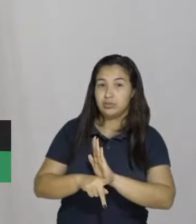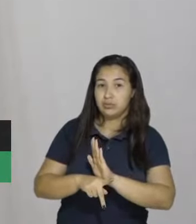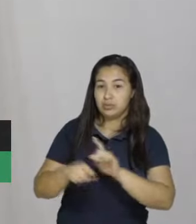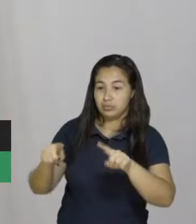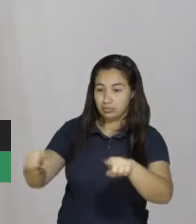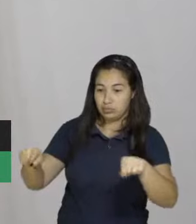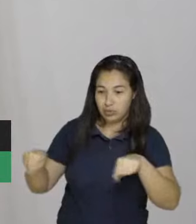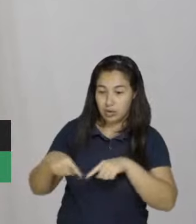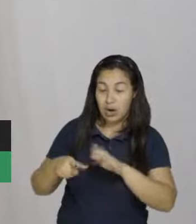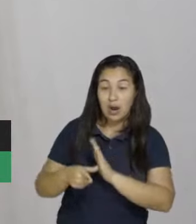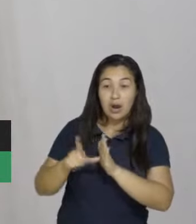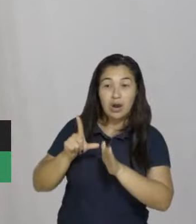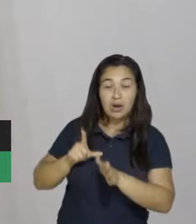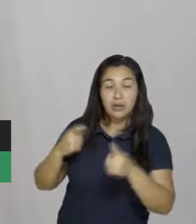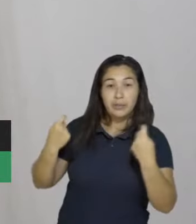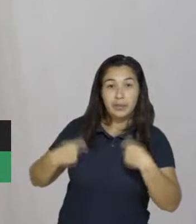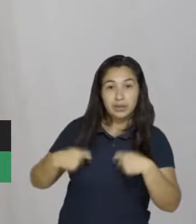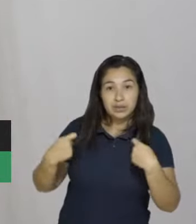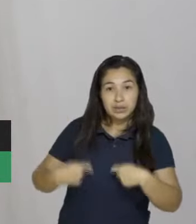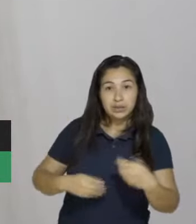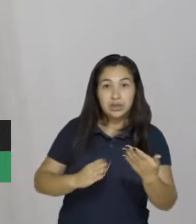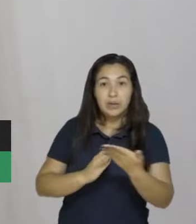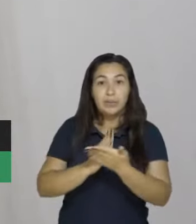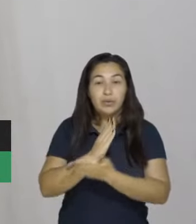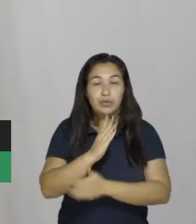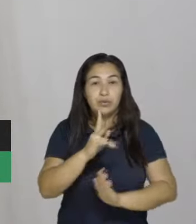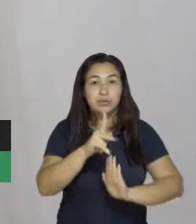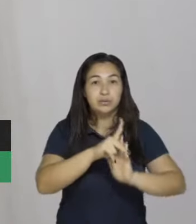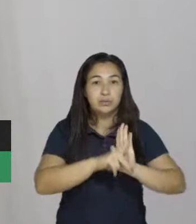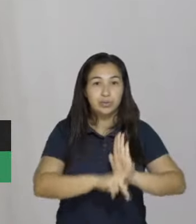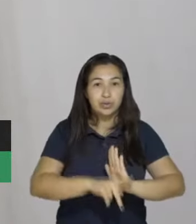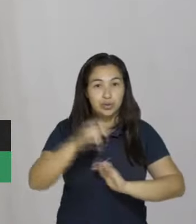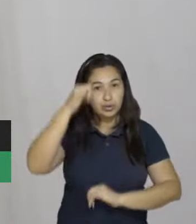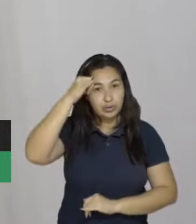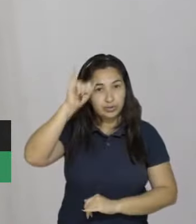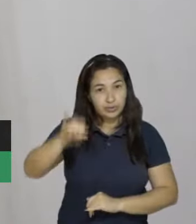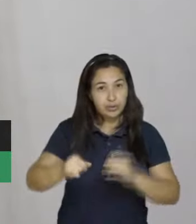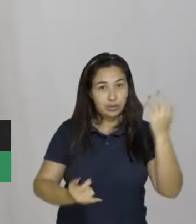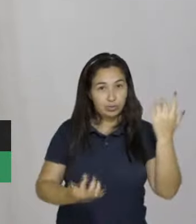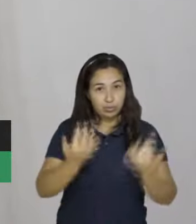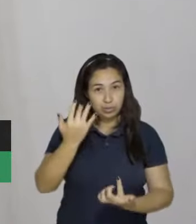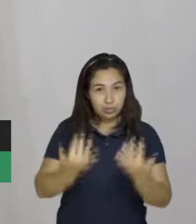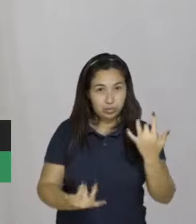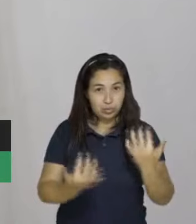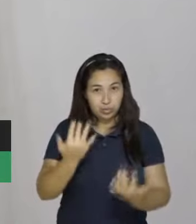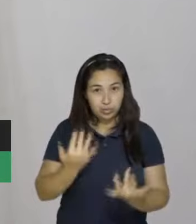ter o atestado, que é a aprovação do projeto preventivo de incêndio do Corpo de Bombeiros.